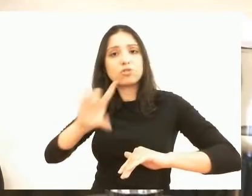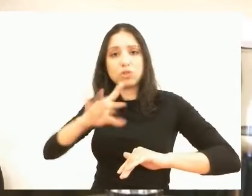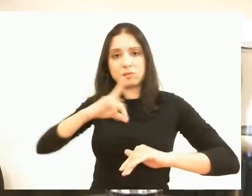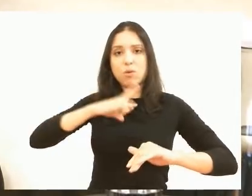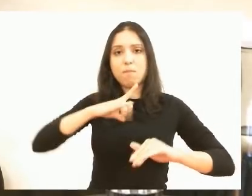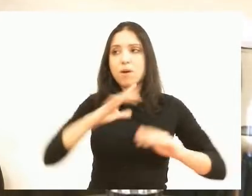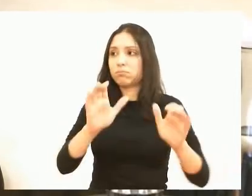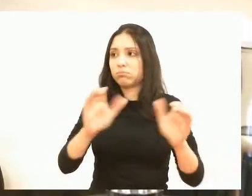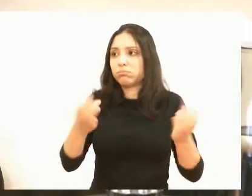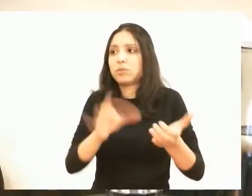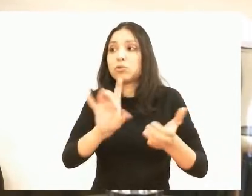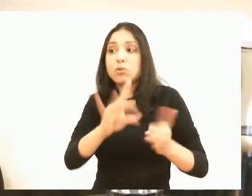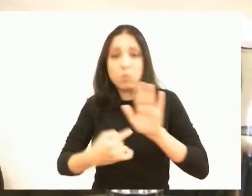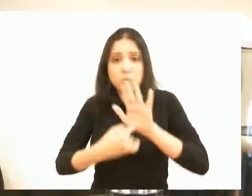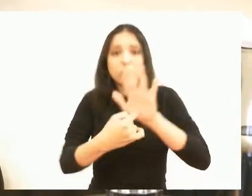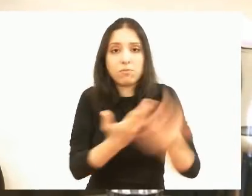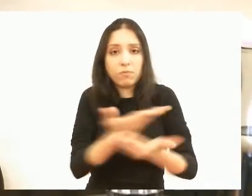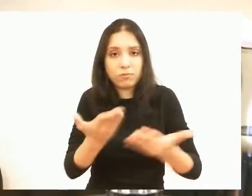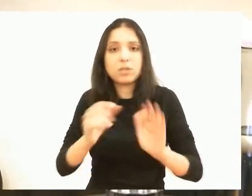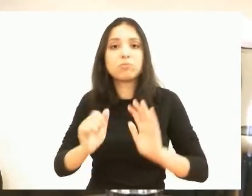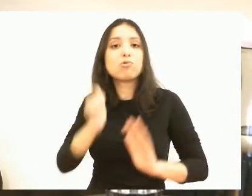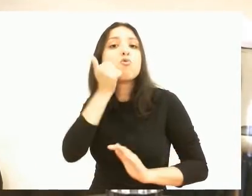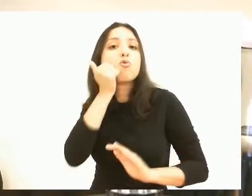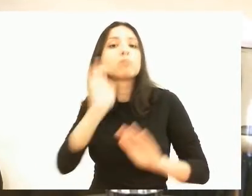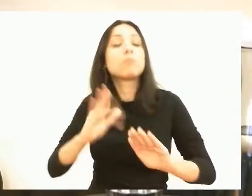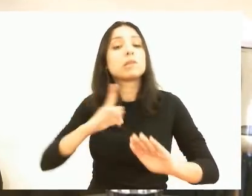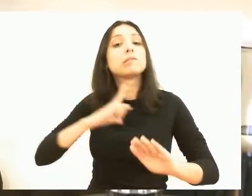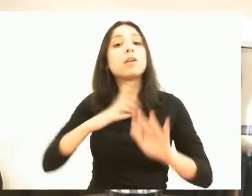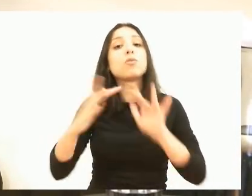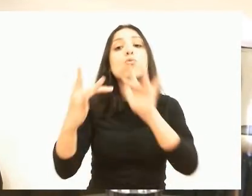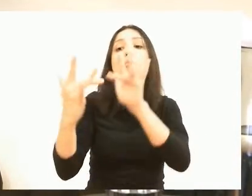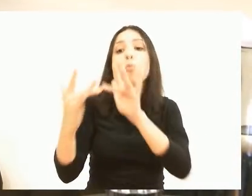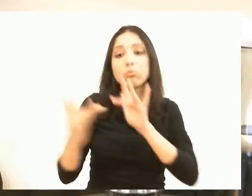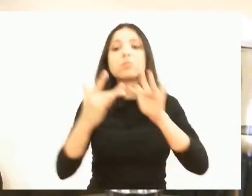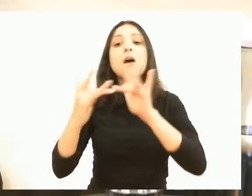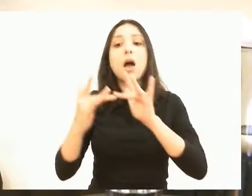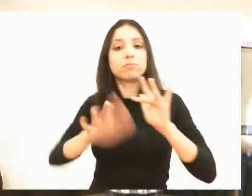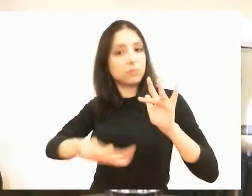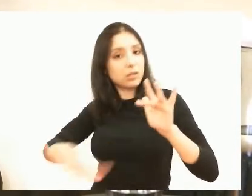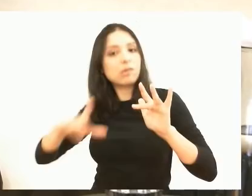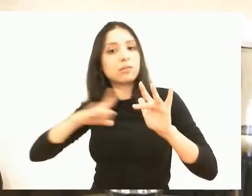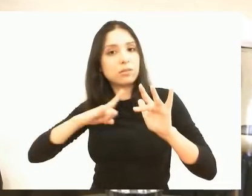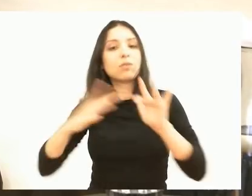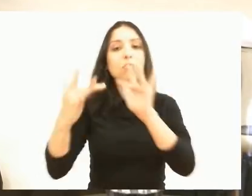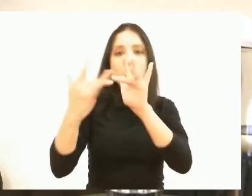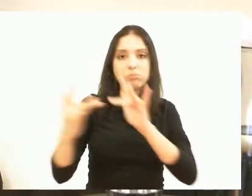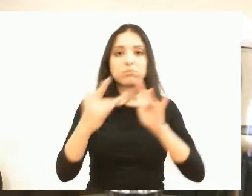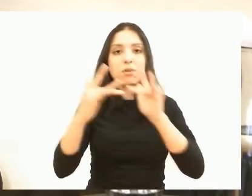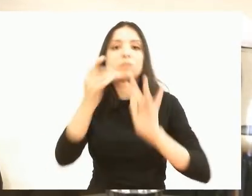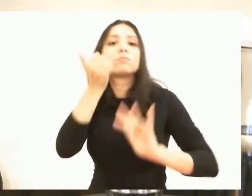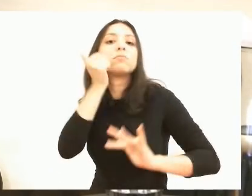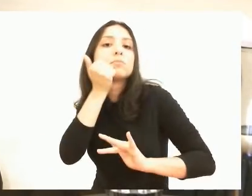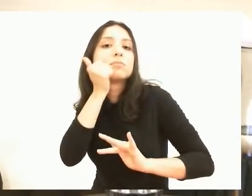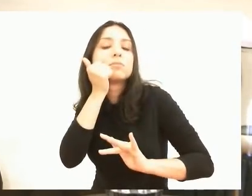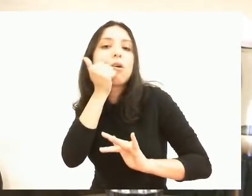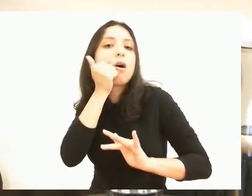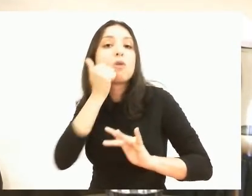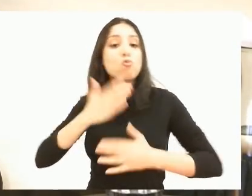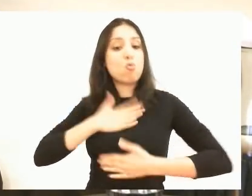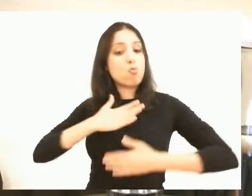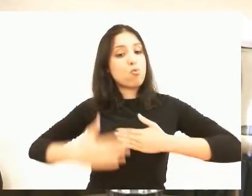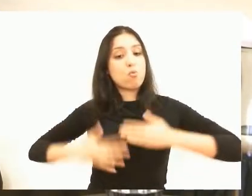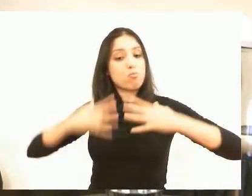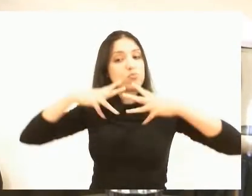pedaço da empresa inteiro mas elas têm contato nem com esqueleto do corpo todo pra perceber essa dimensão